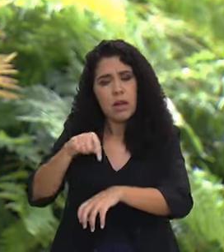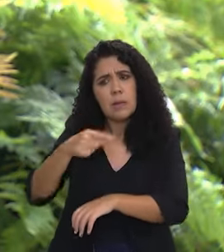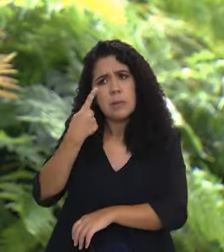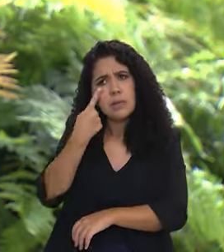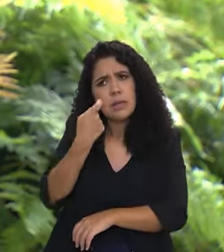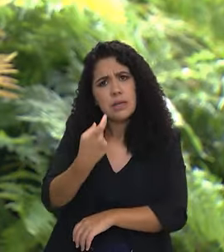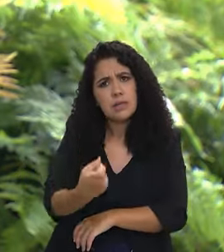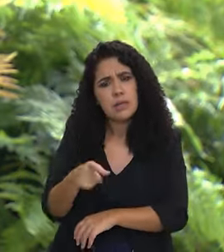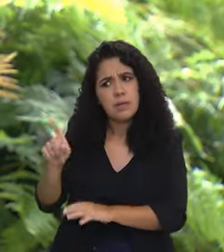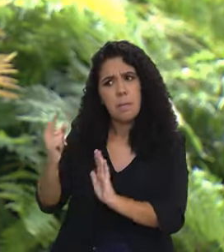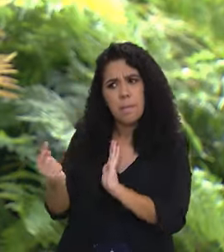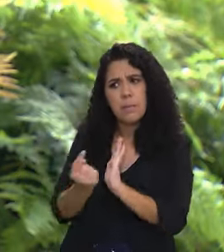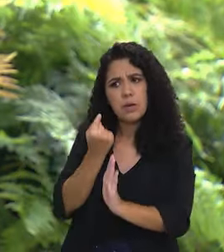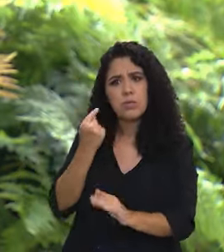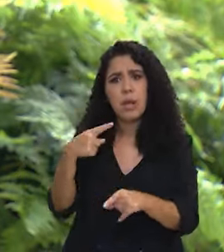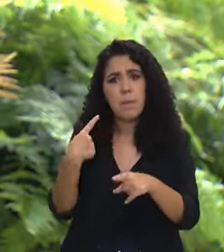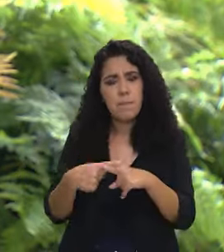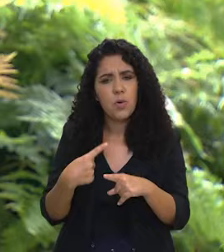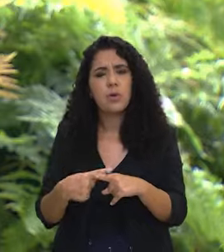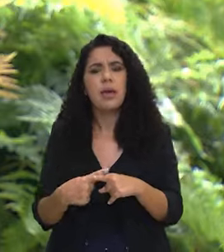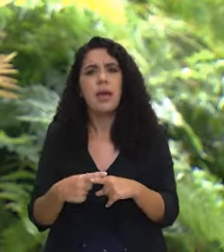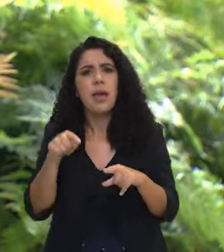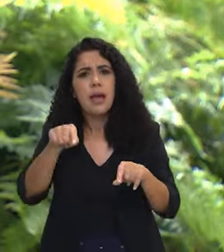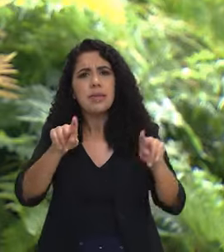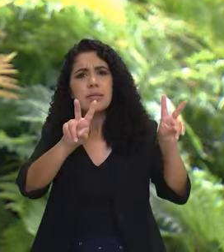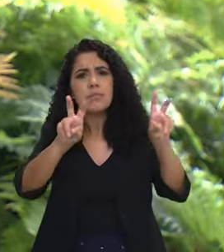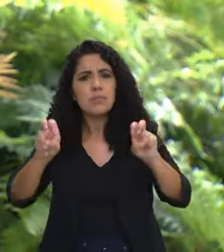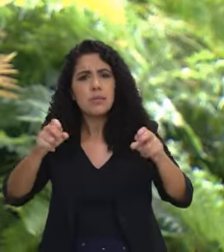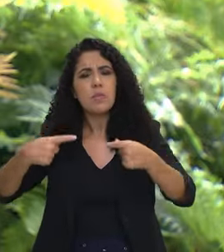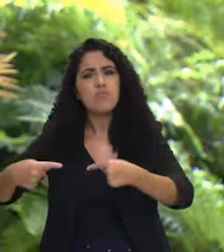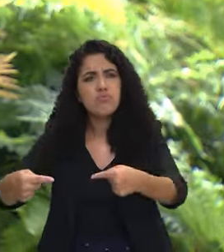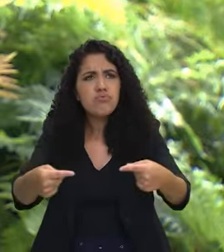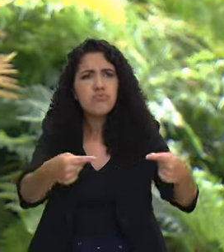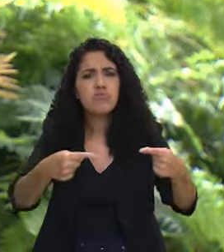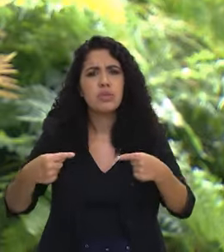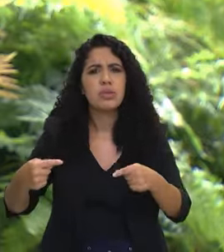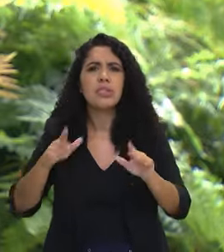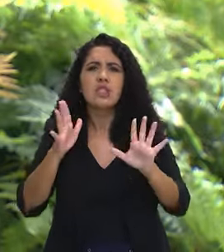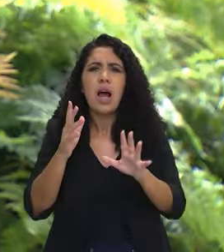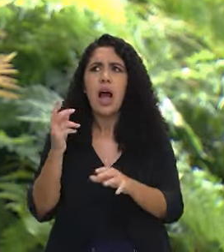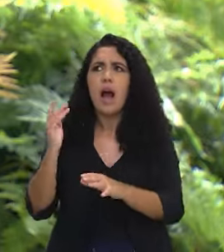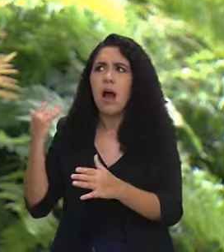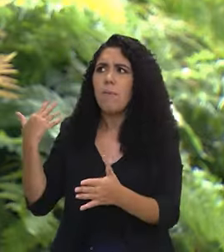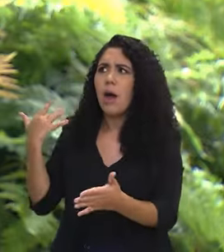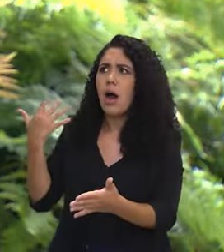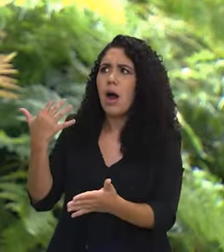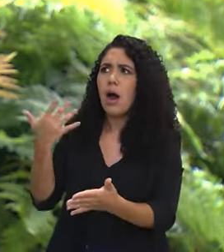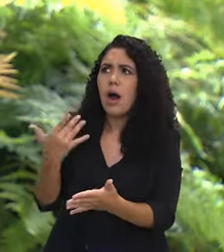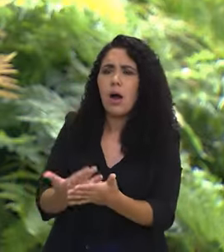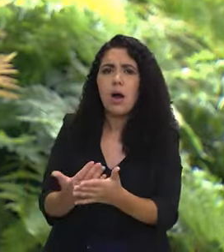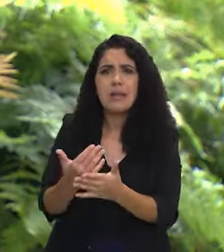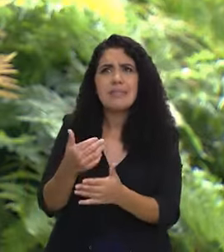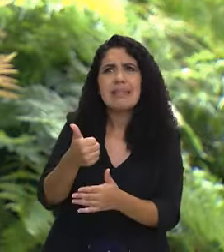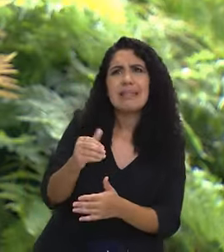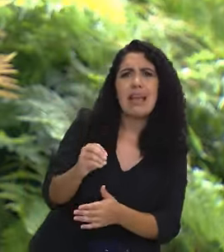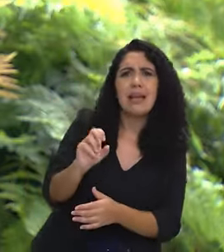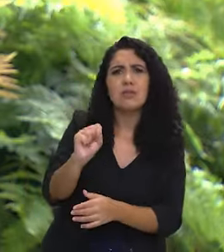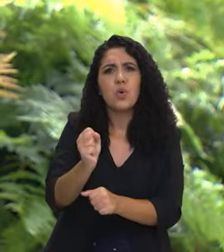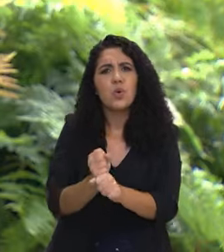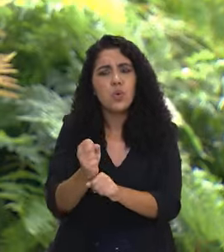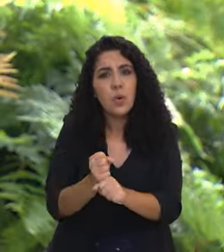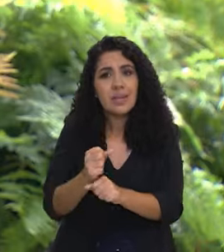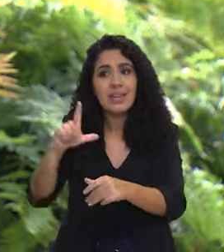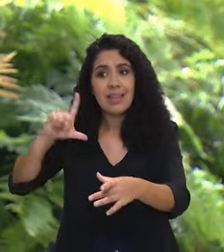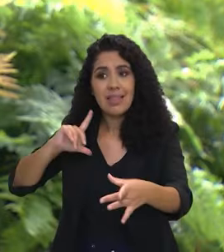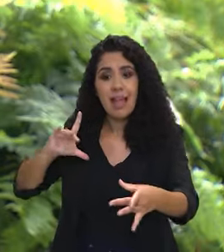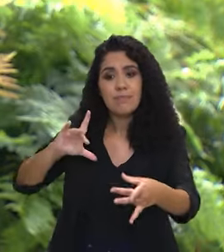é interessante essa pergunta, Carol, porque hoje em dia esse debate, passados 8, 10 anos, ele está muito ligado justamente à questão